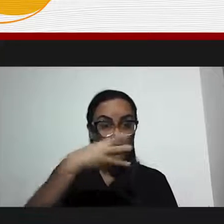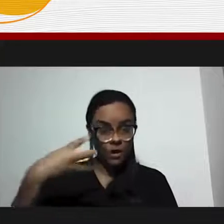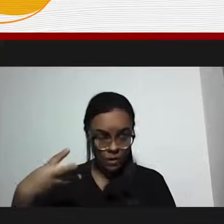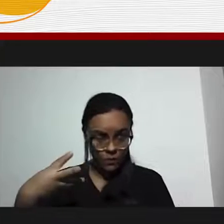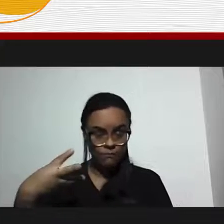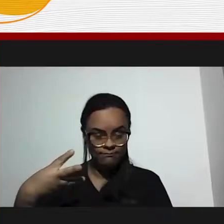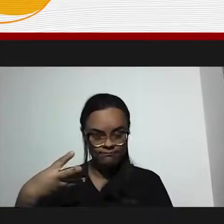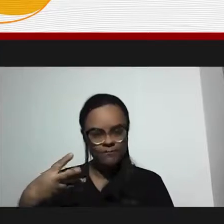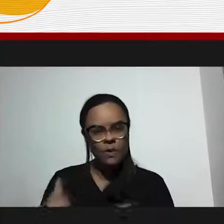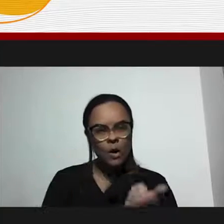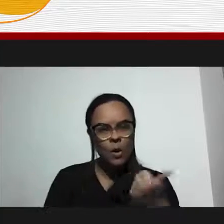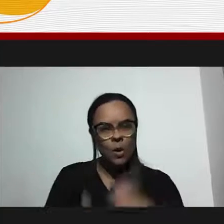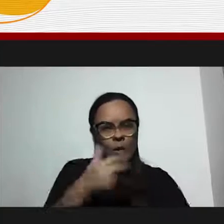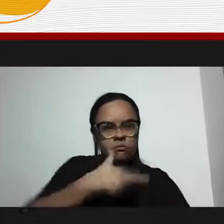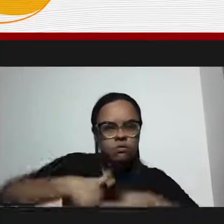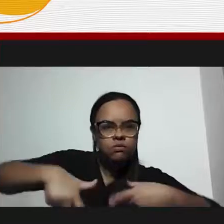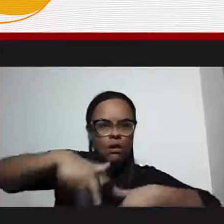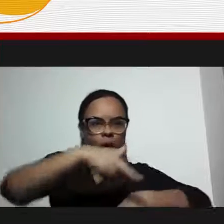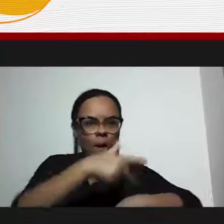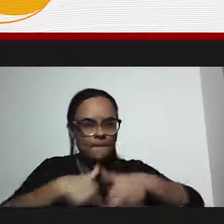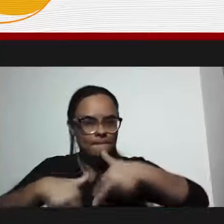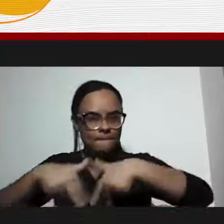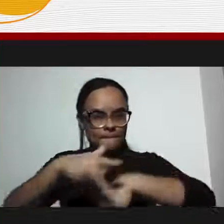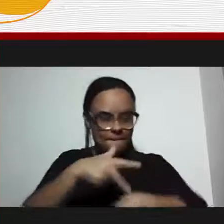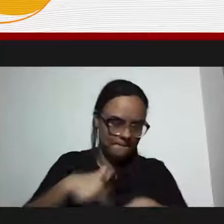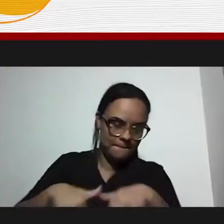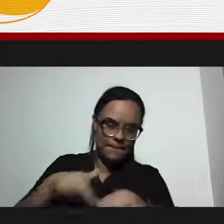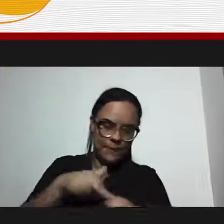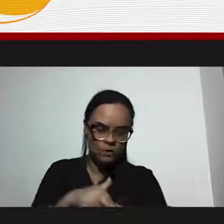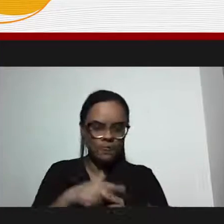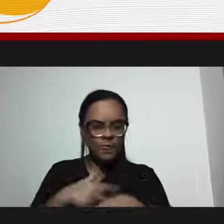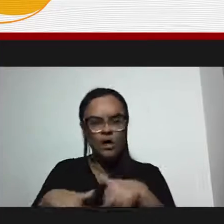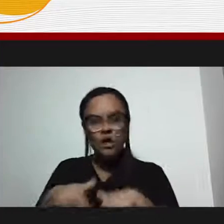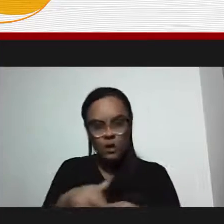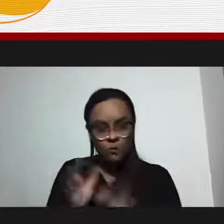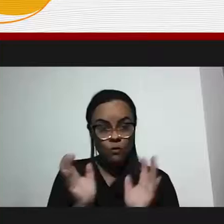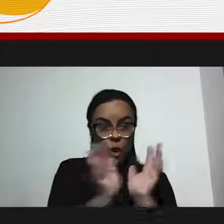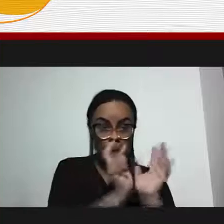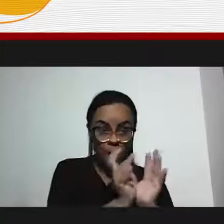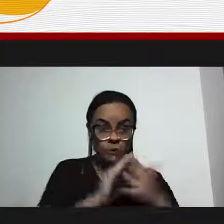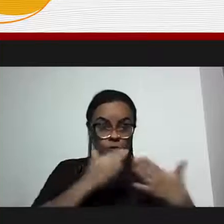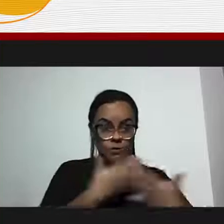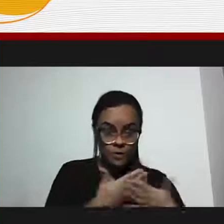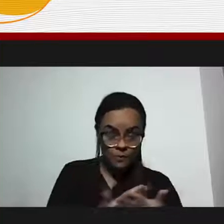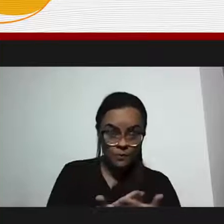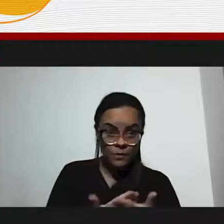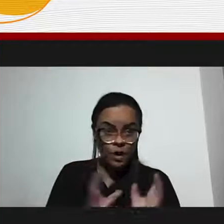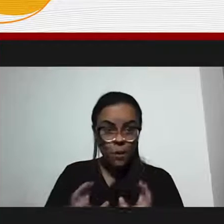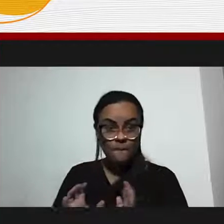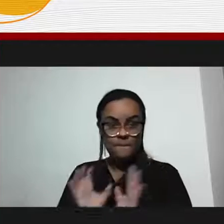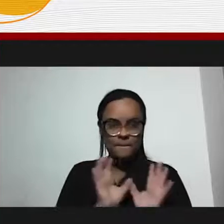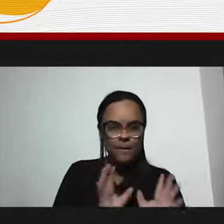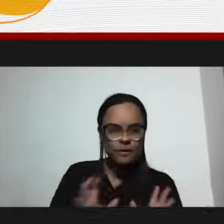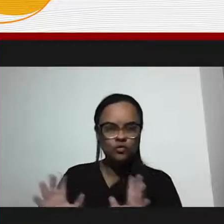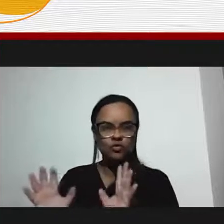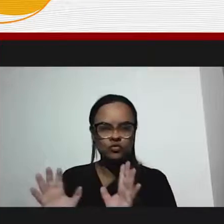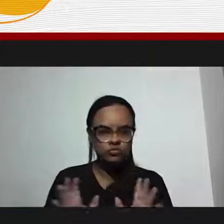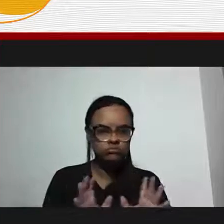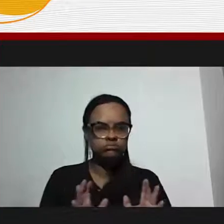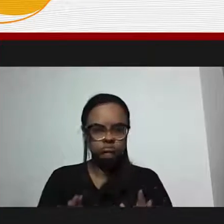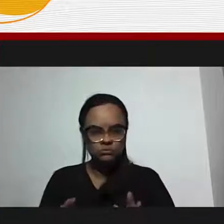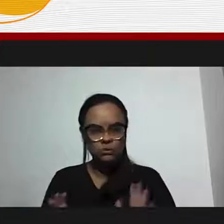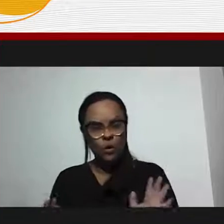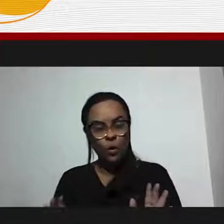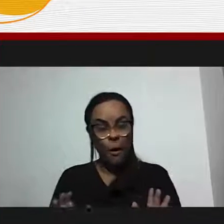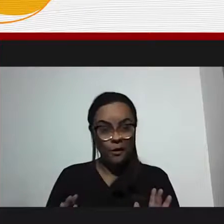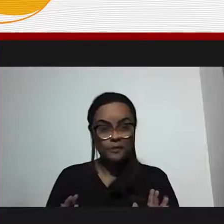um torneio entre classes e fomos jogar esse torneio. Eu era o goleiro da equipe, né, só dava para ficar